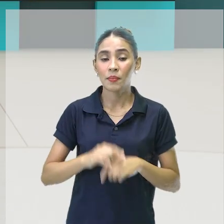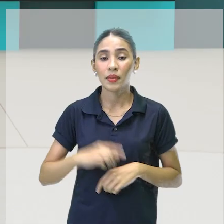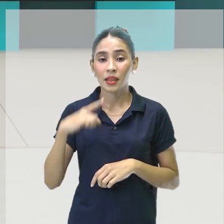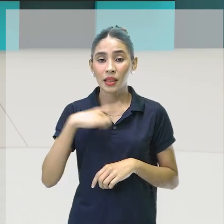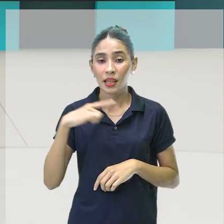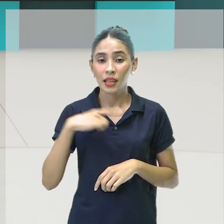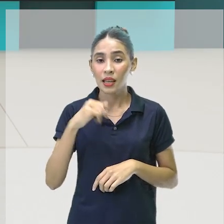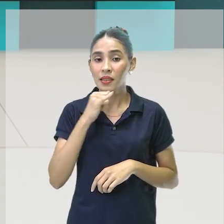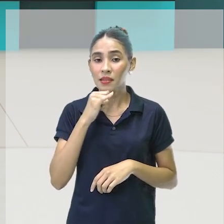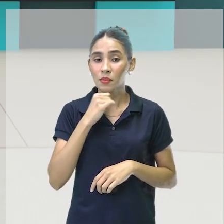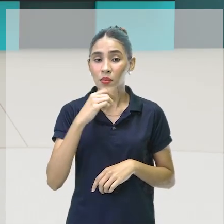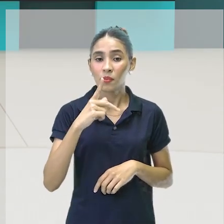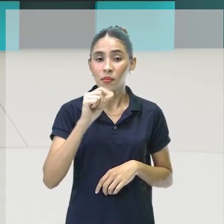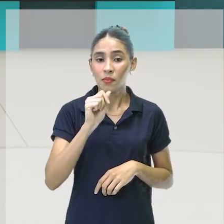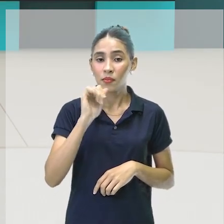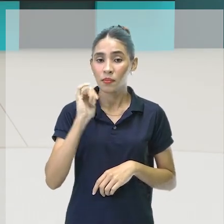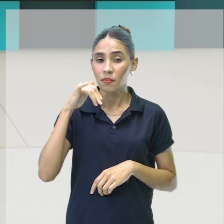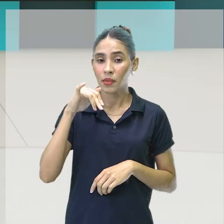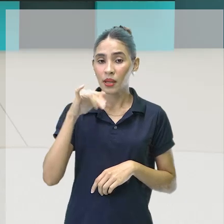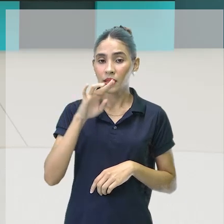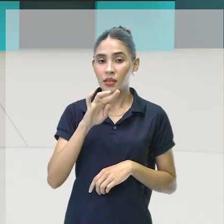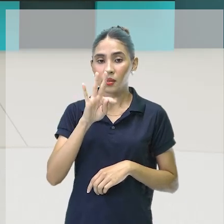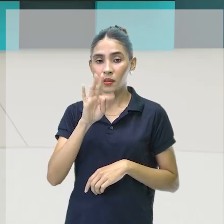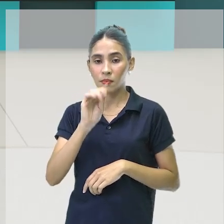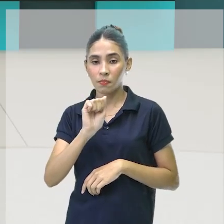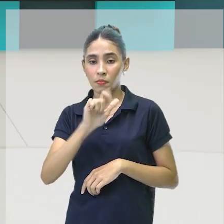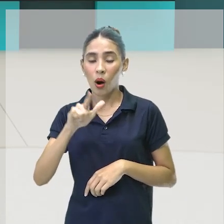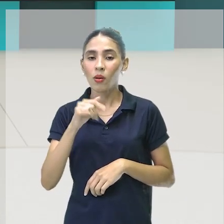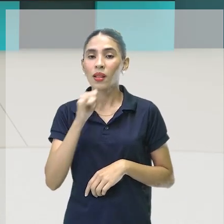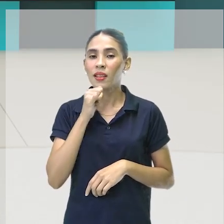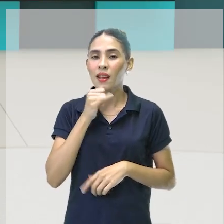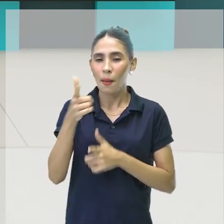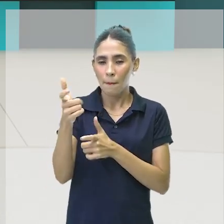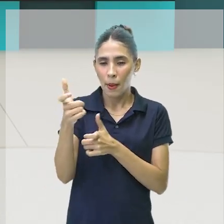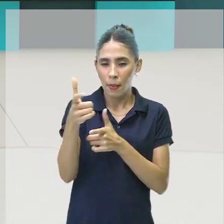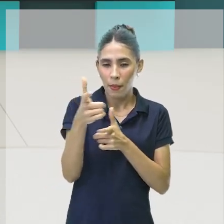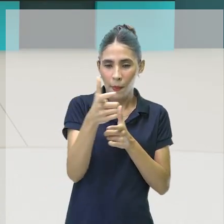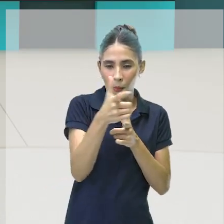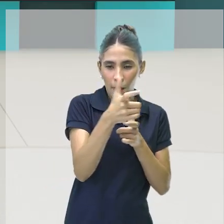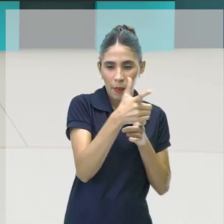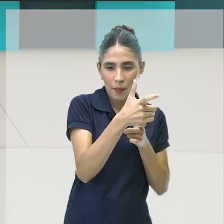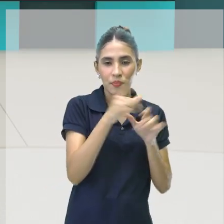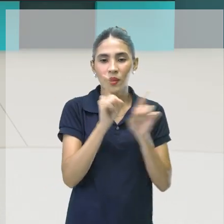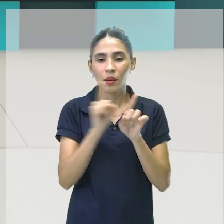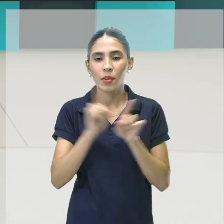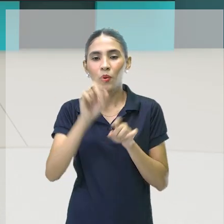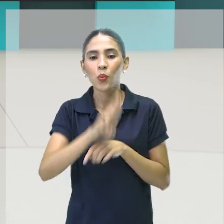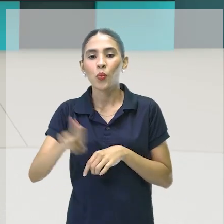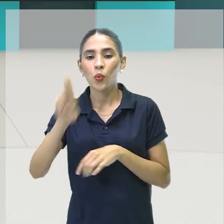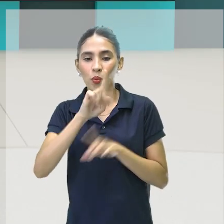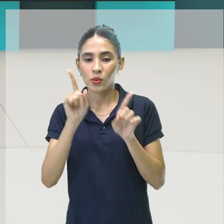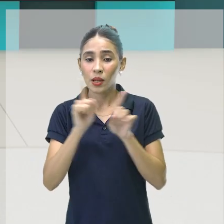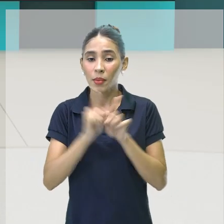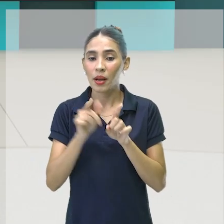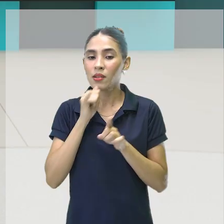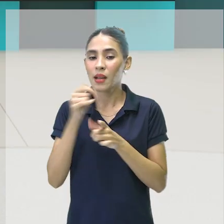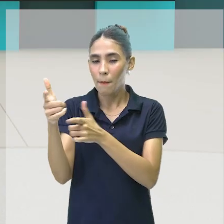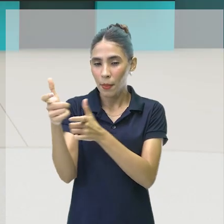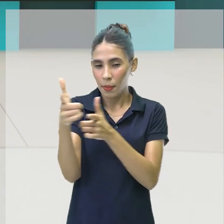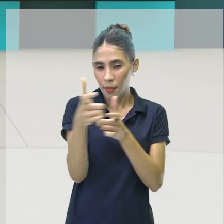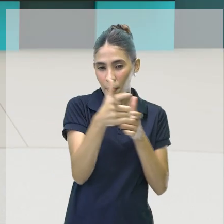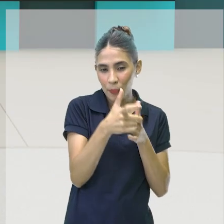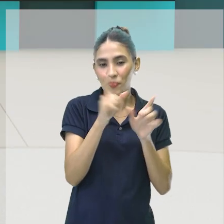o base jump, o paintball, que tem aí as armas, né, os equipamentos para atirar, na